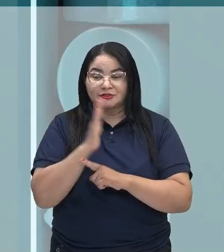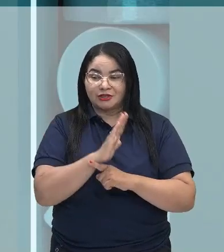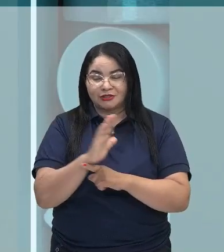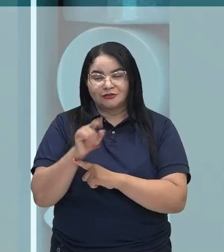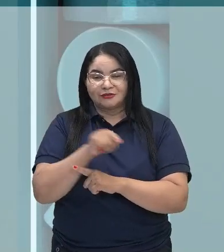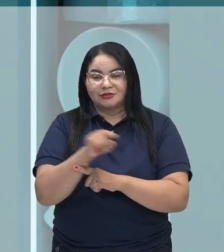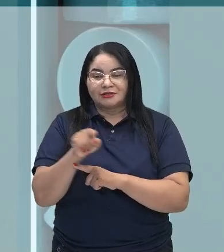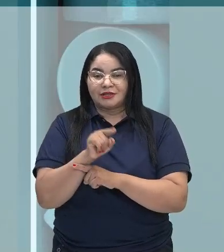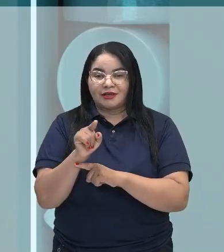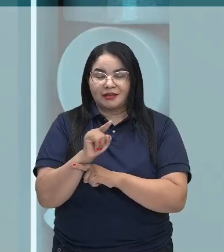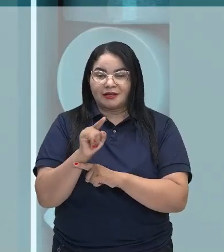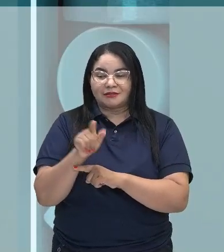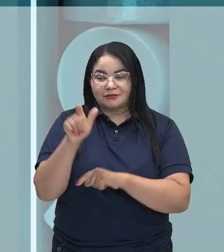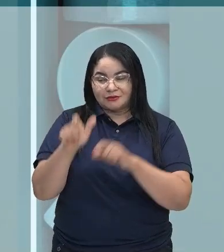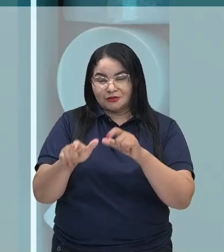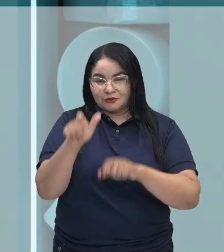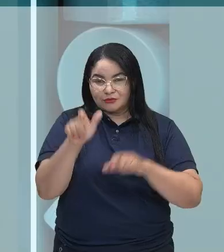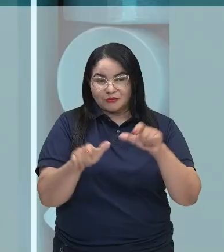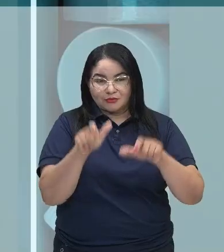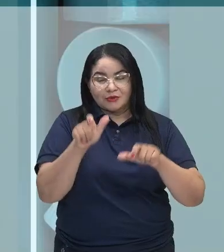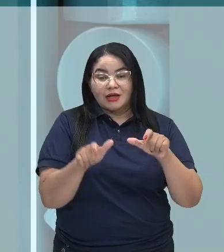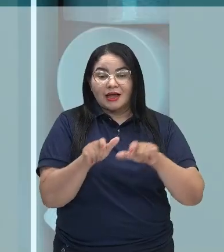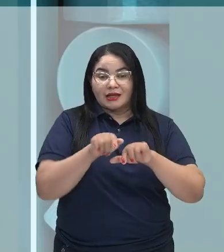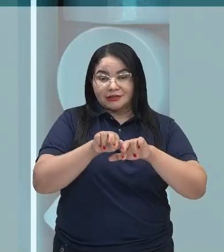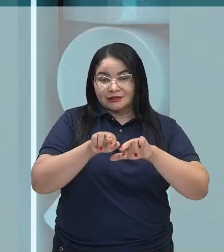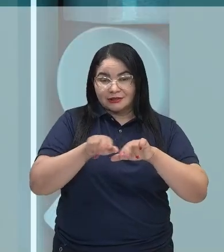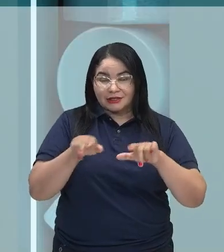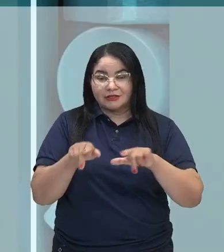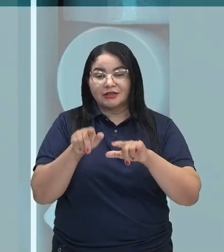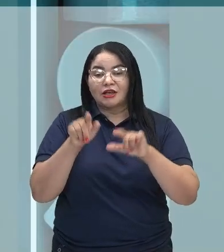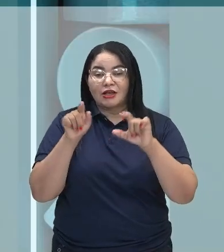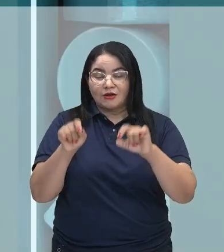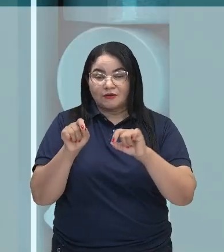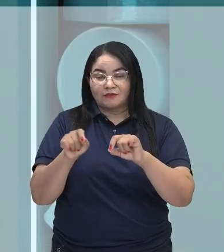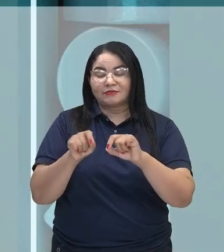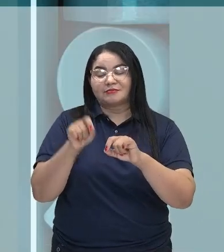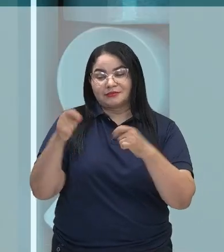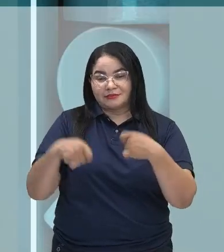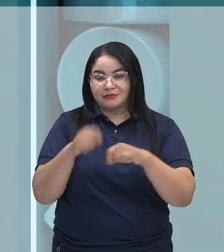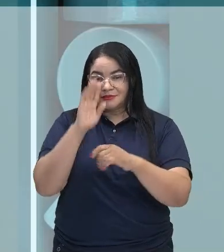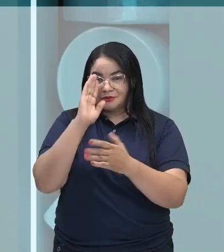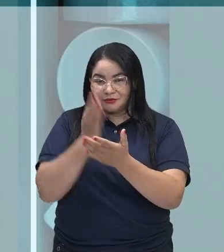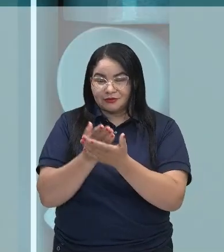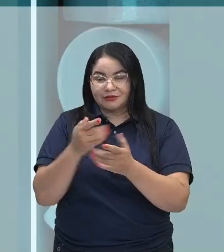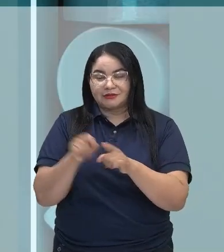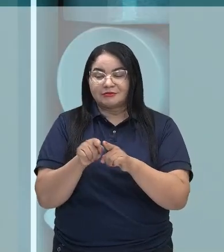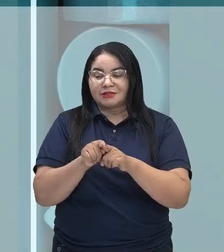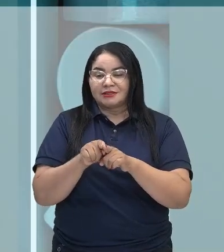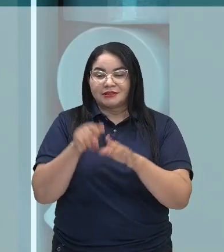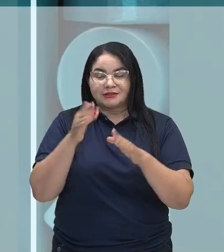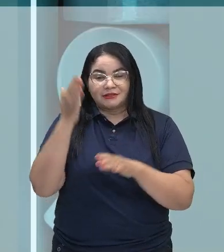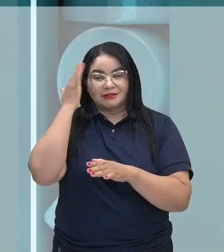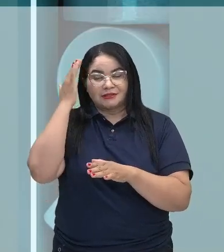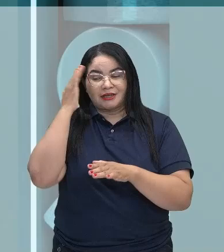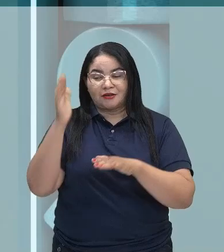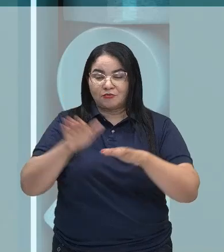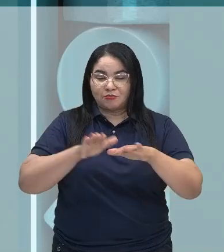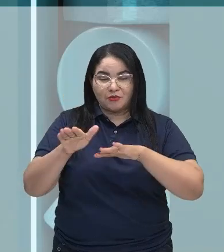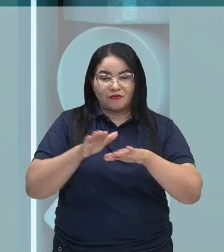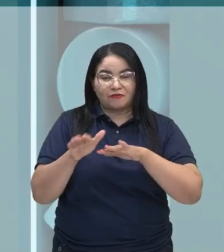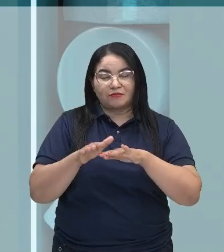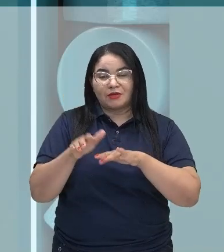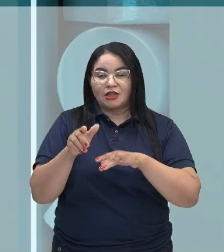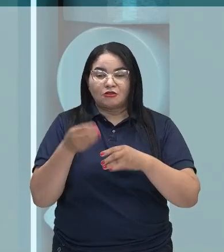certo? Nos dançarinos, a partir do momento que eles sabem onde se movimentar, onde há